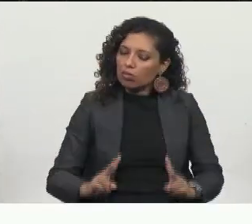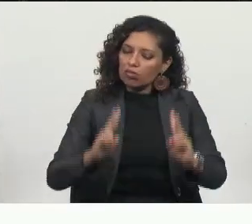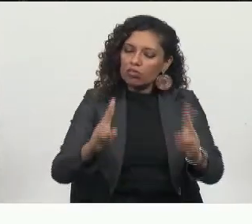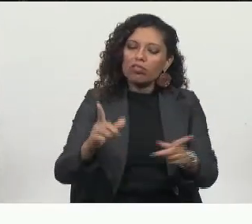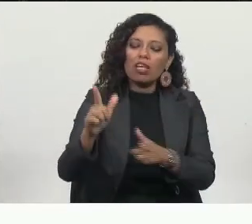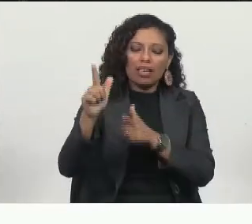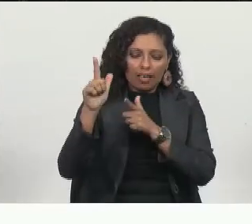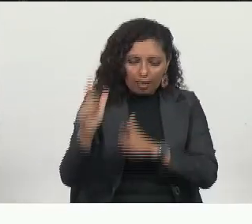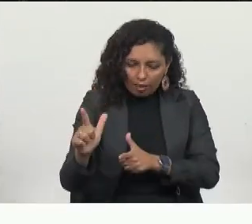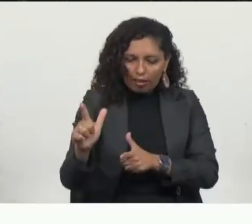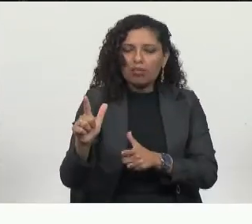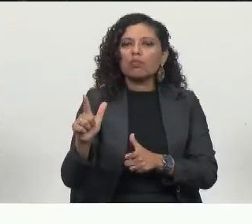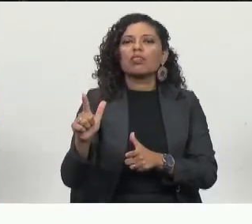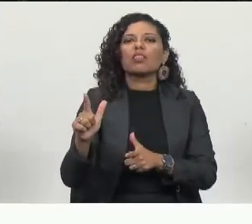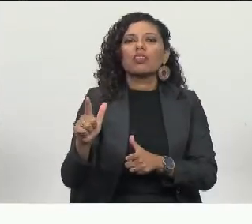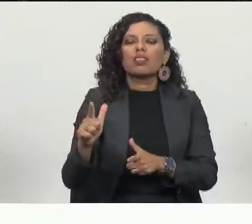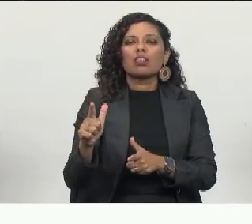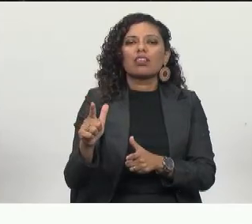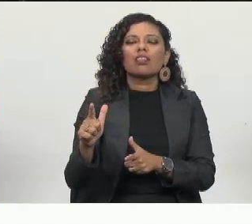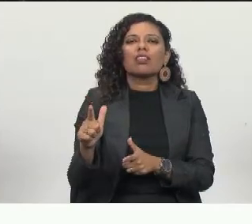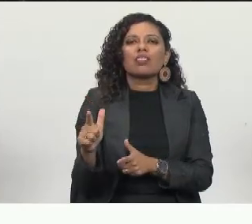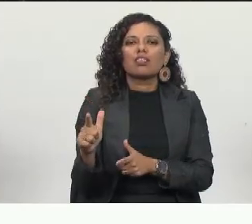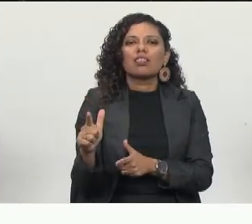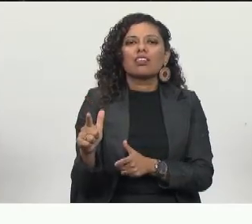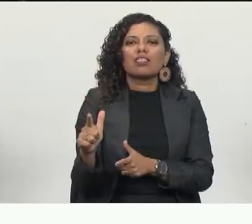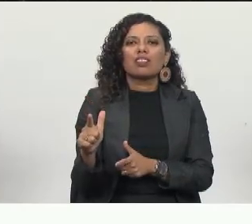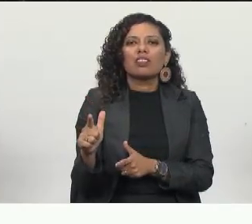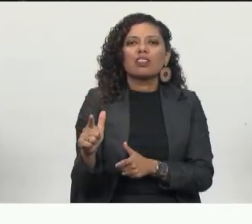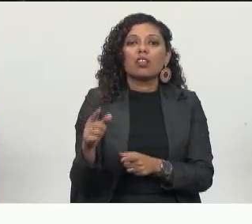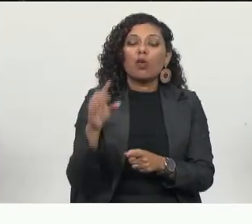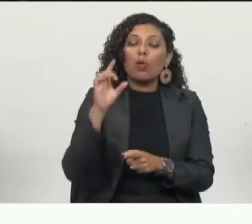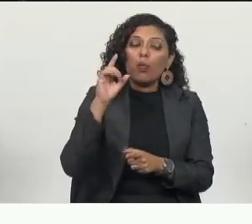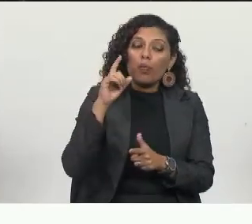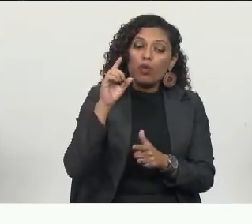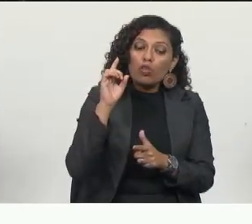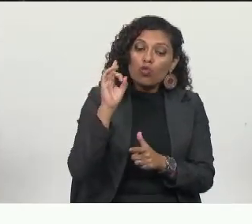entendeu? Com a única questão do plenário,